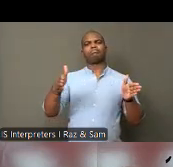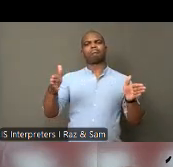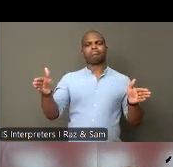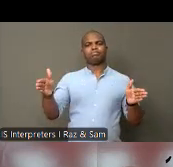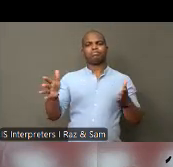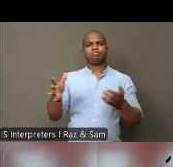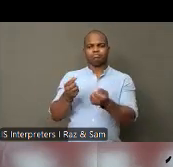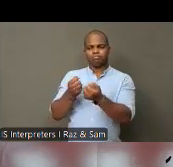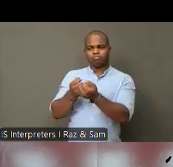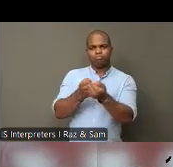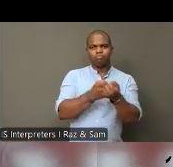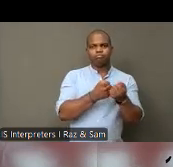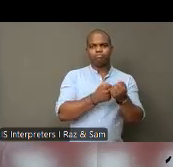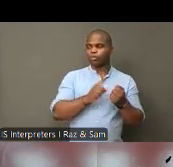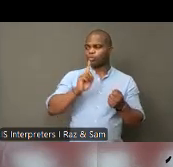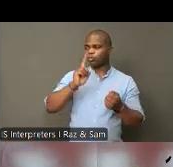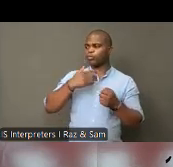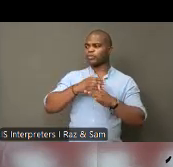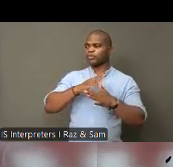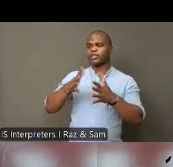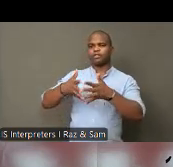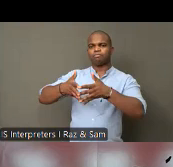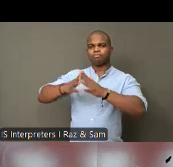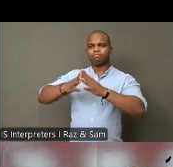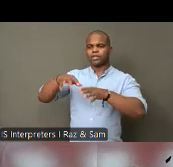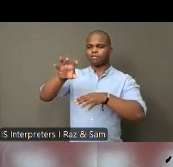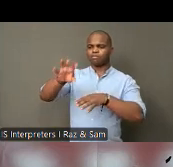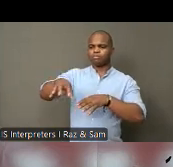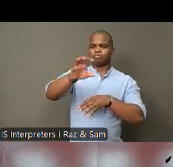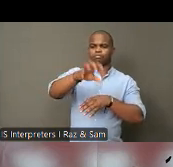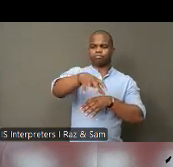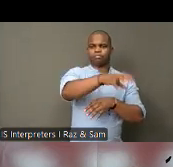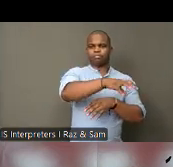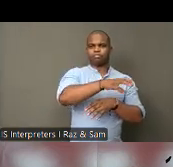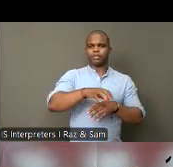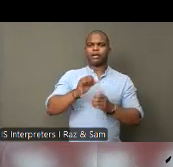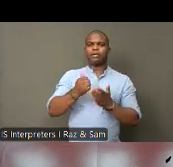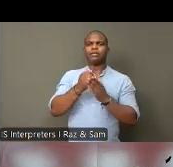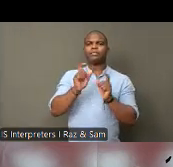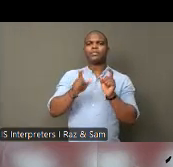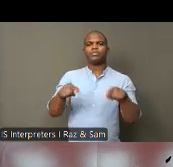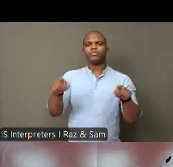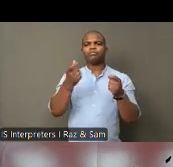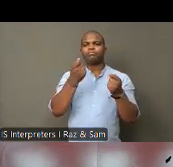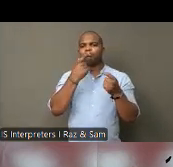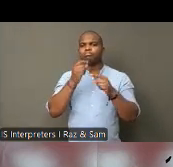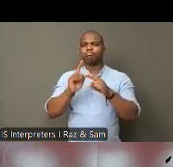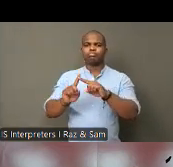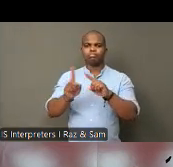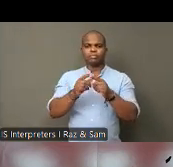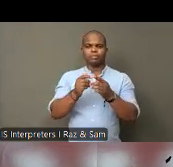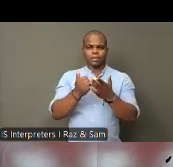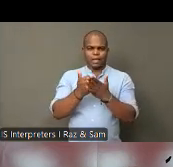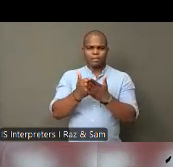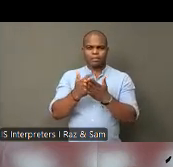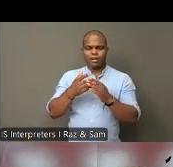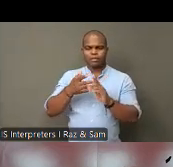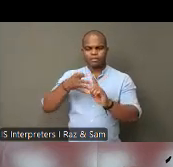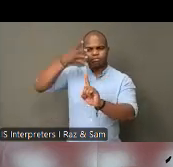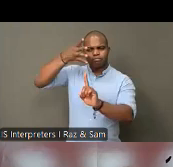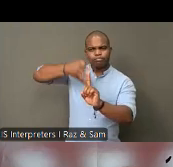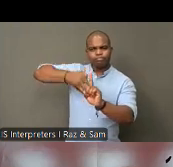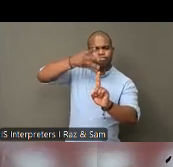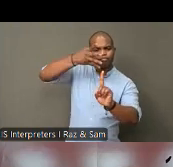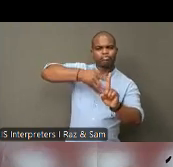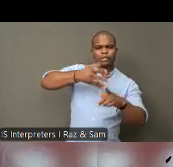em relação a diagnóstico, nós tiramos proveito de utilizar muitos kits de diagnóstico rápido. E quando